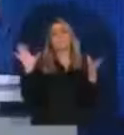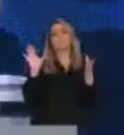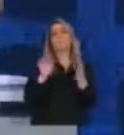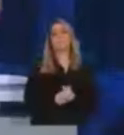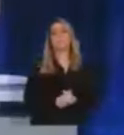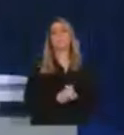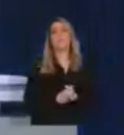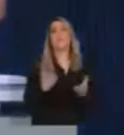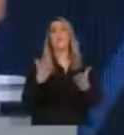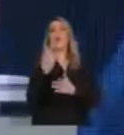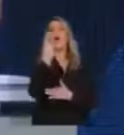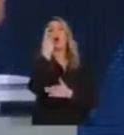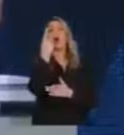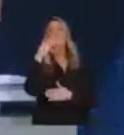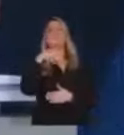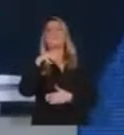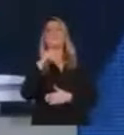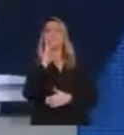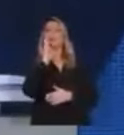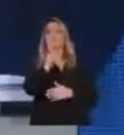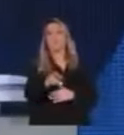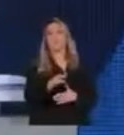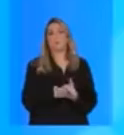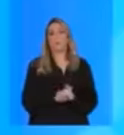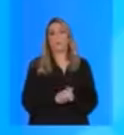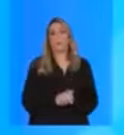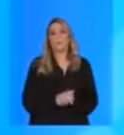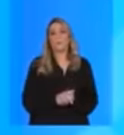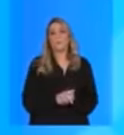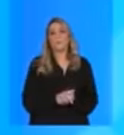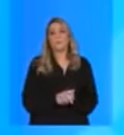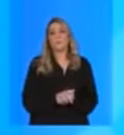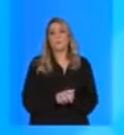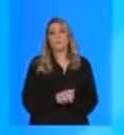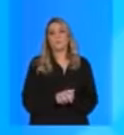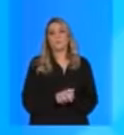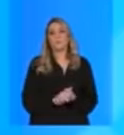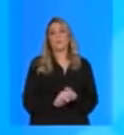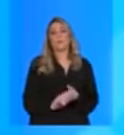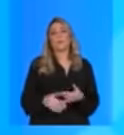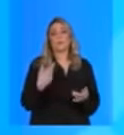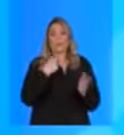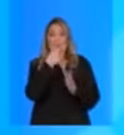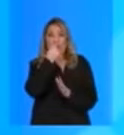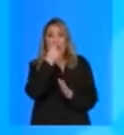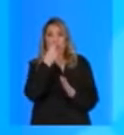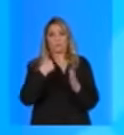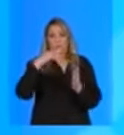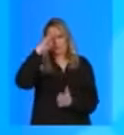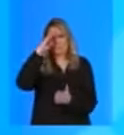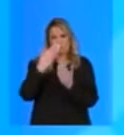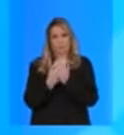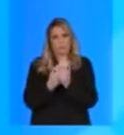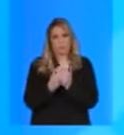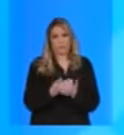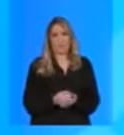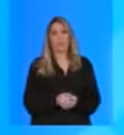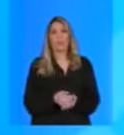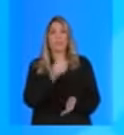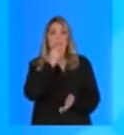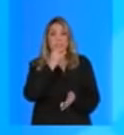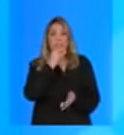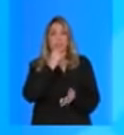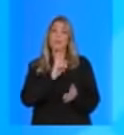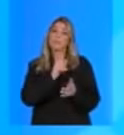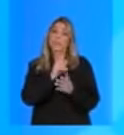bolsonaro tem um minuto para réplica a partir de agora índio eu acredito que o exemplo tem sempre que vir de